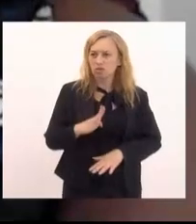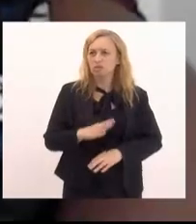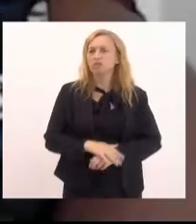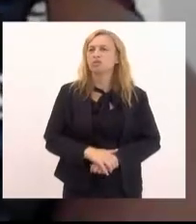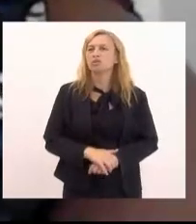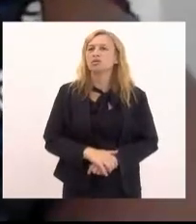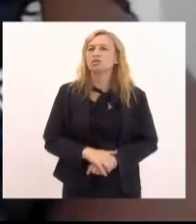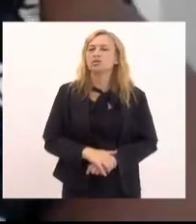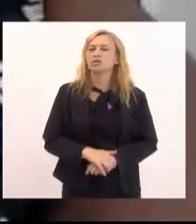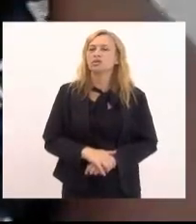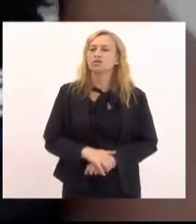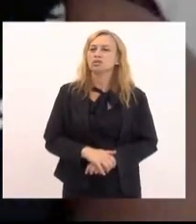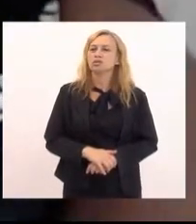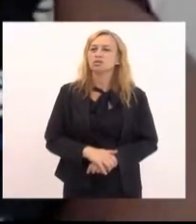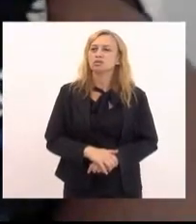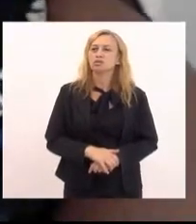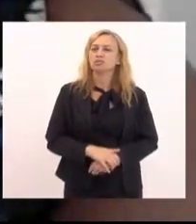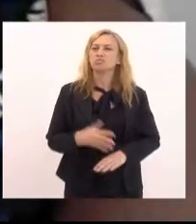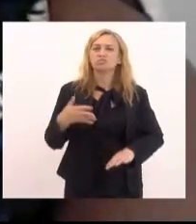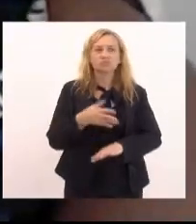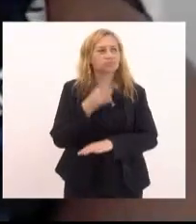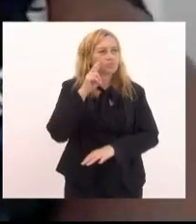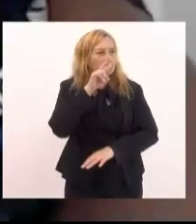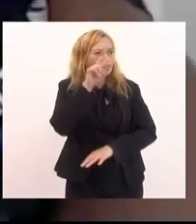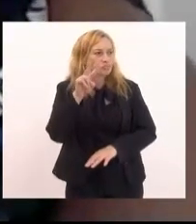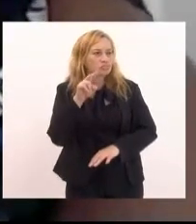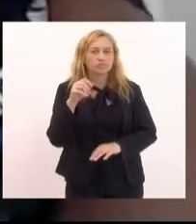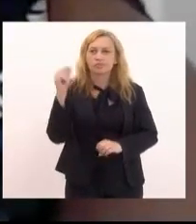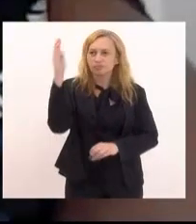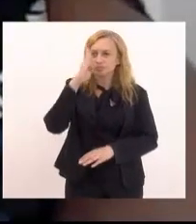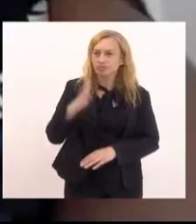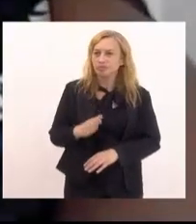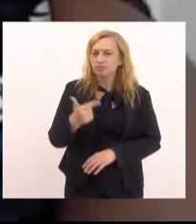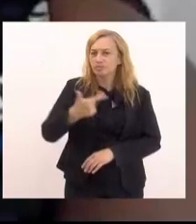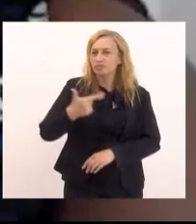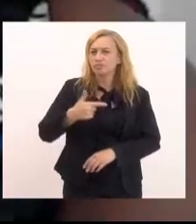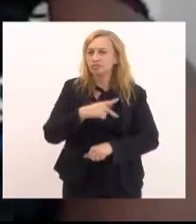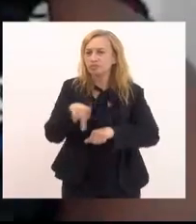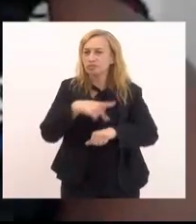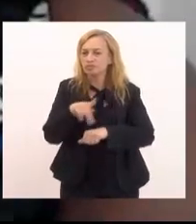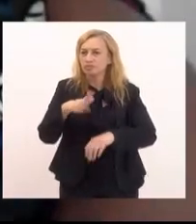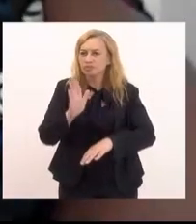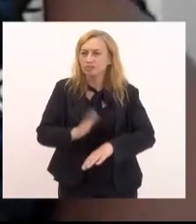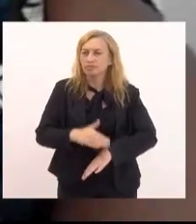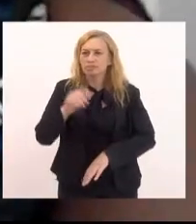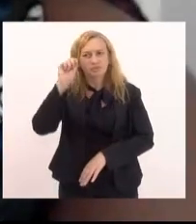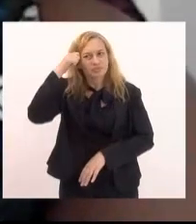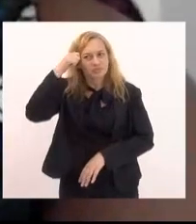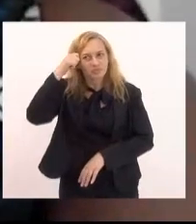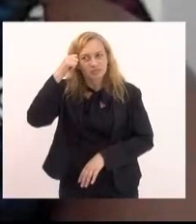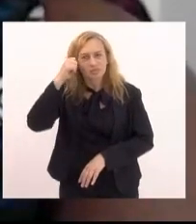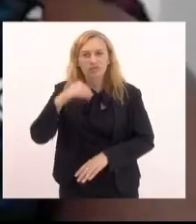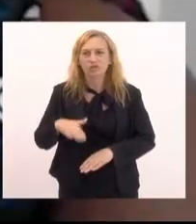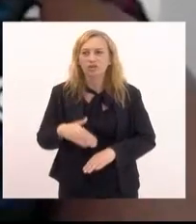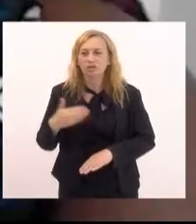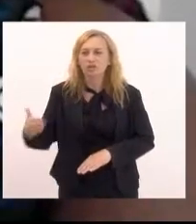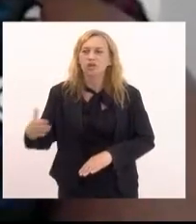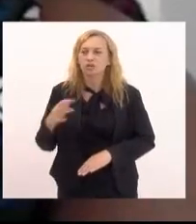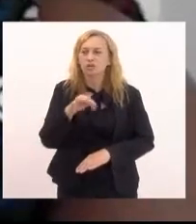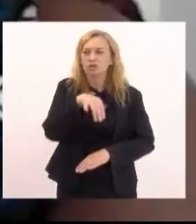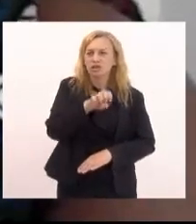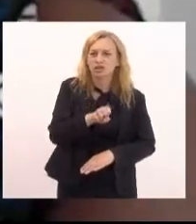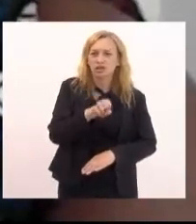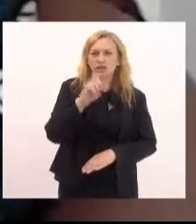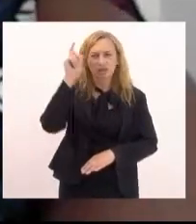Brasil, né? O Brasil é o segundo país mais negro fora do continente